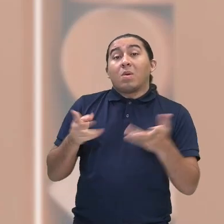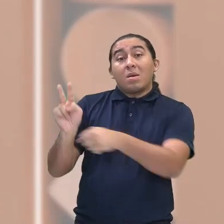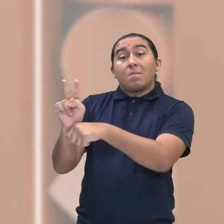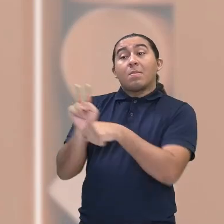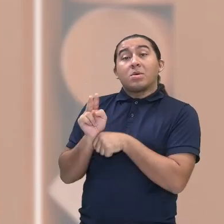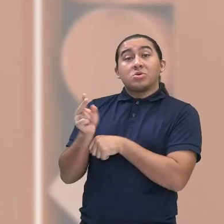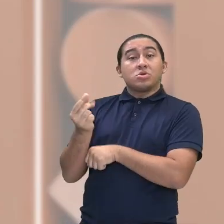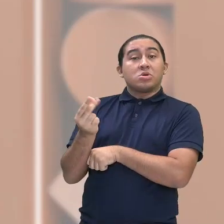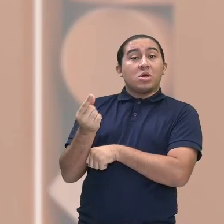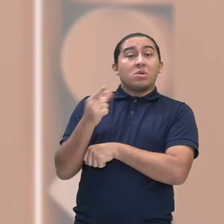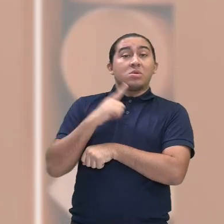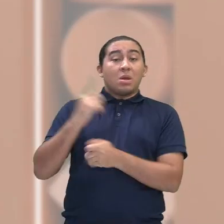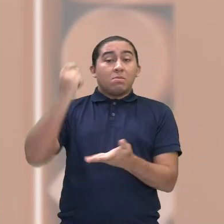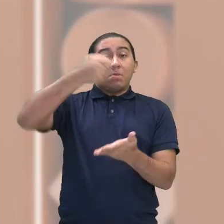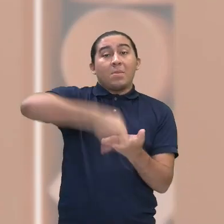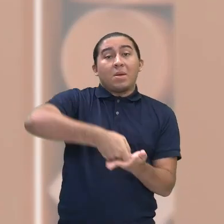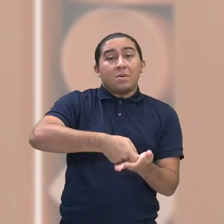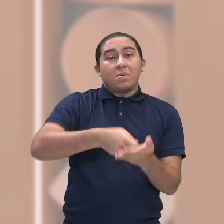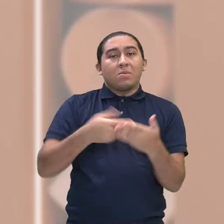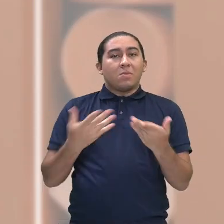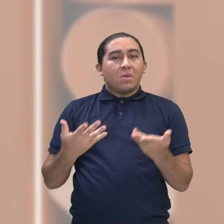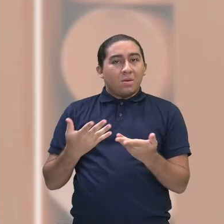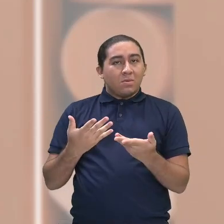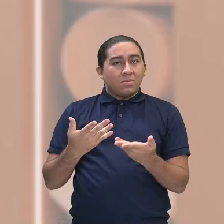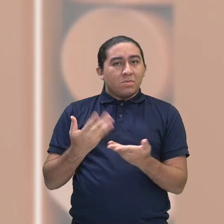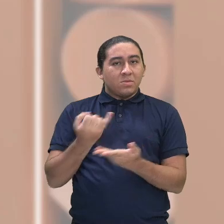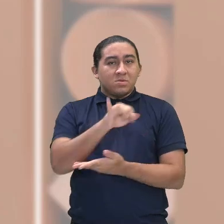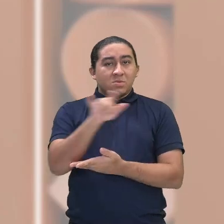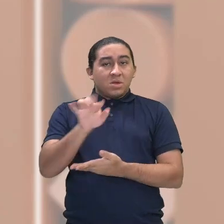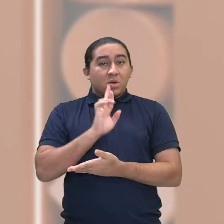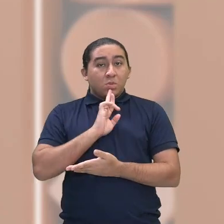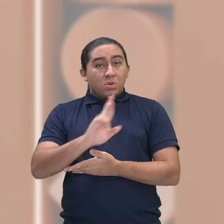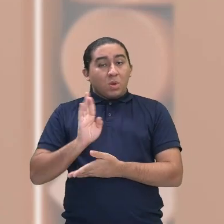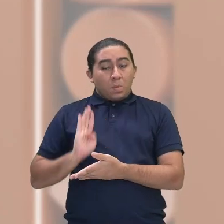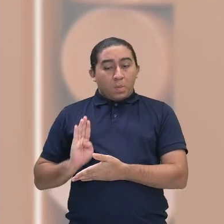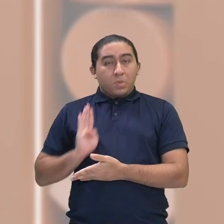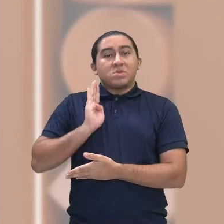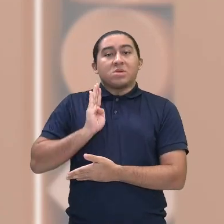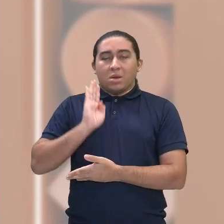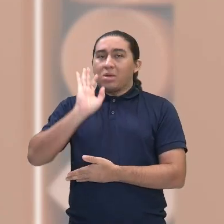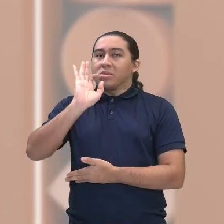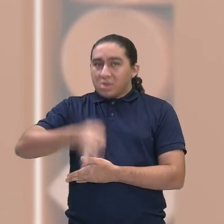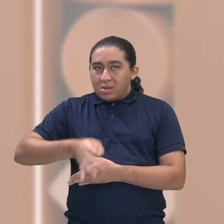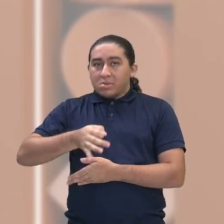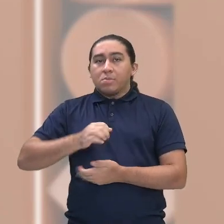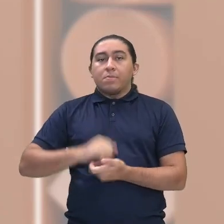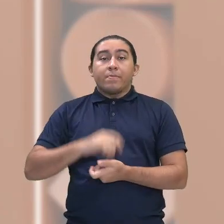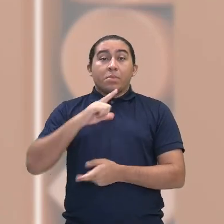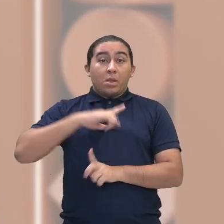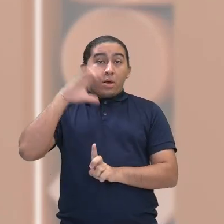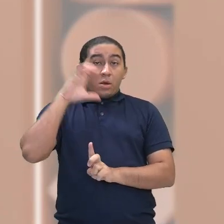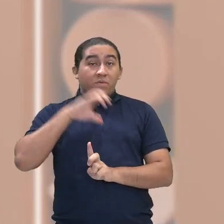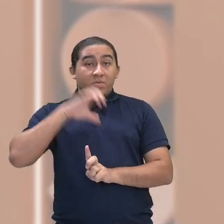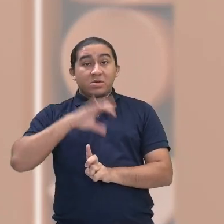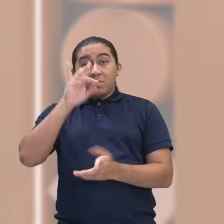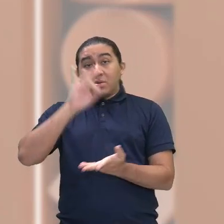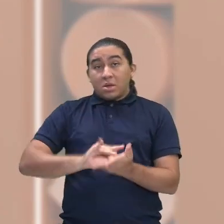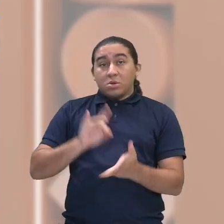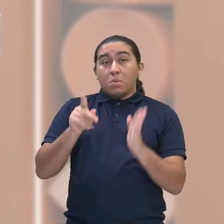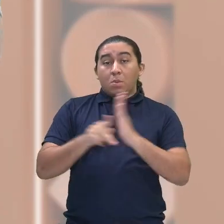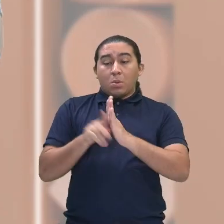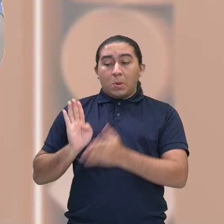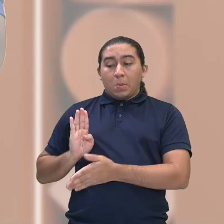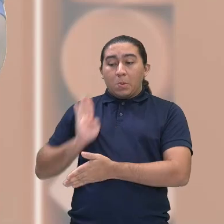essa grana para financiar? Se você disse que da burguesia, acertou. Então, eles tiveram grande importância também no processo